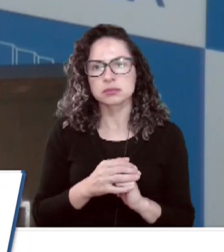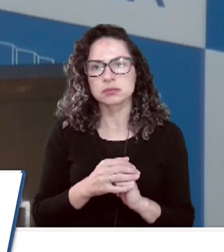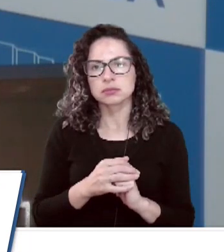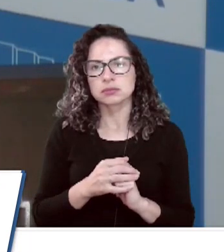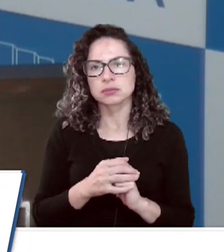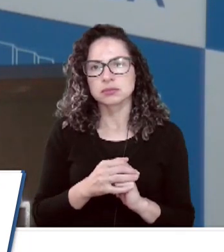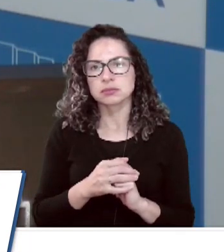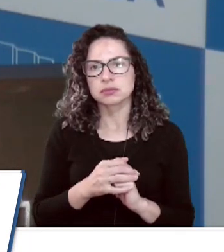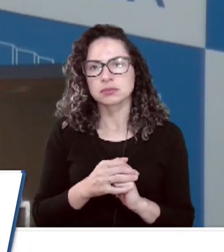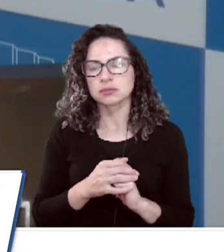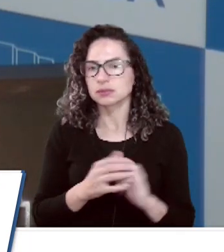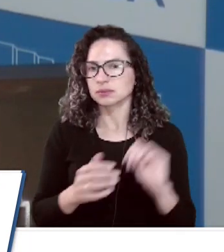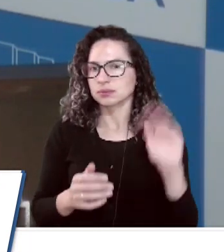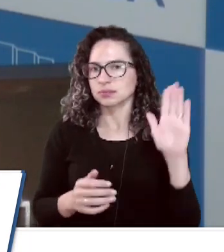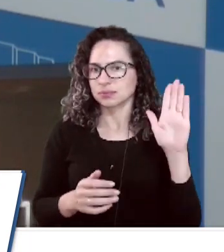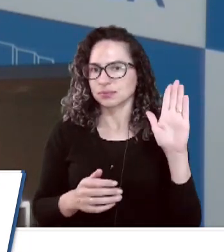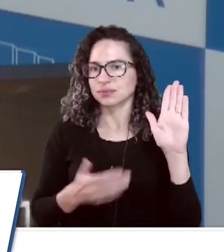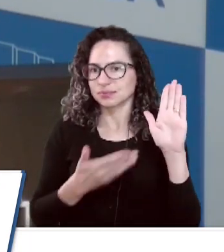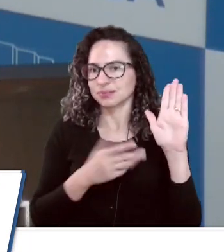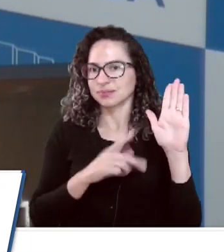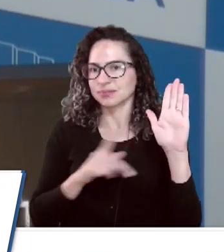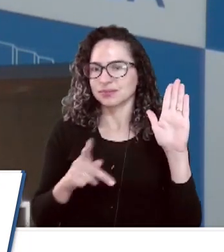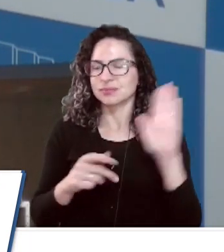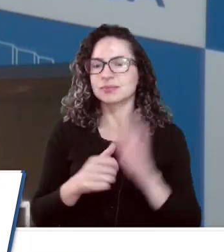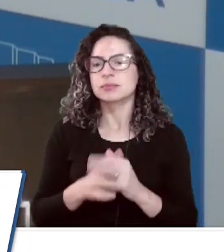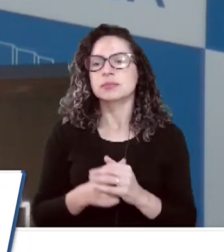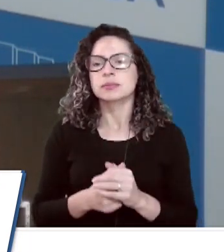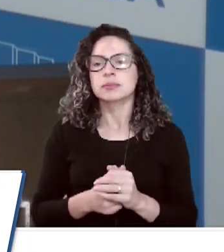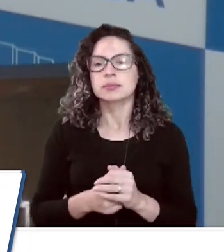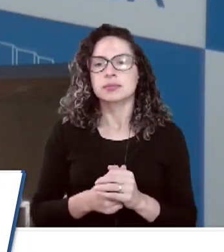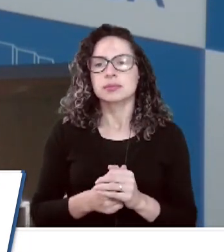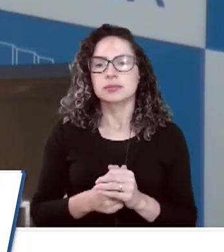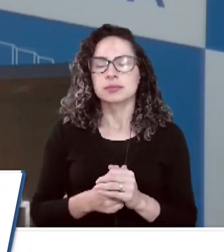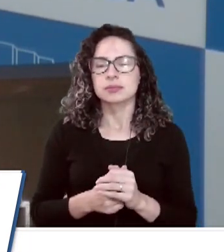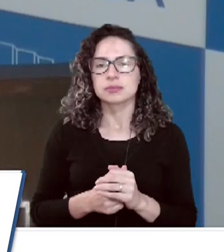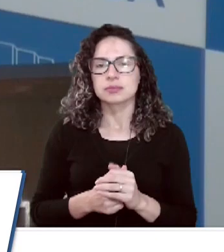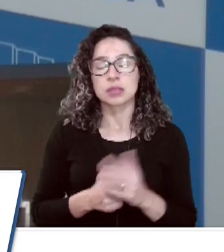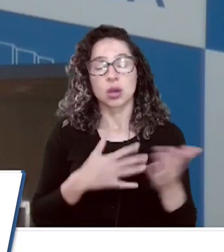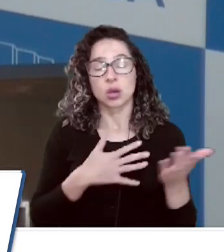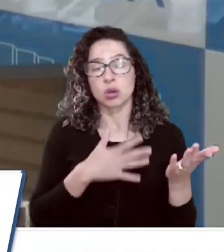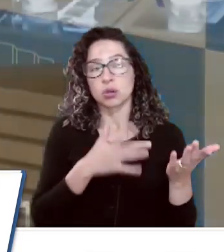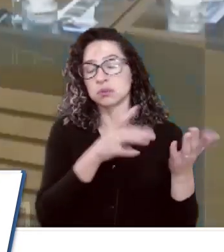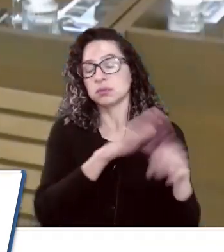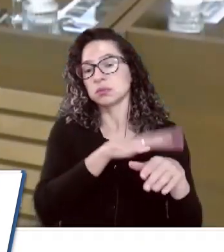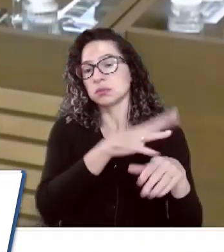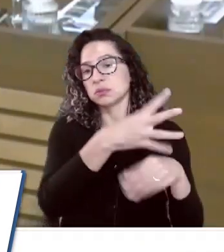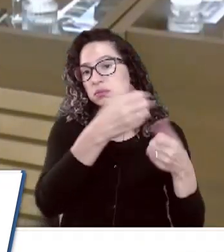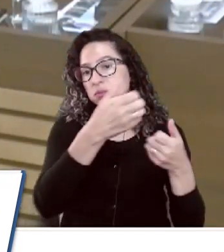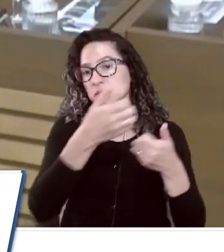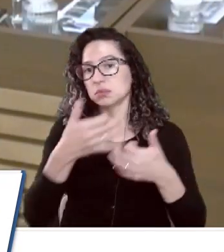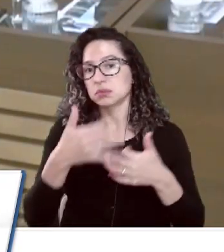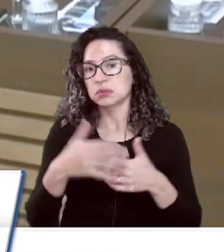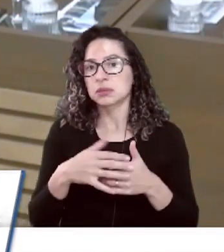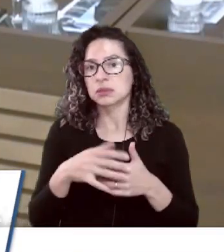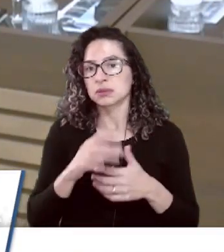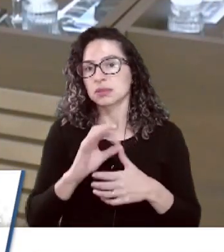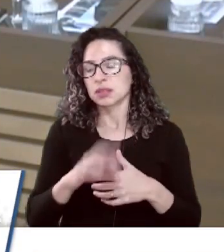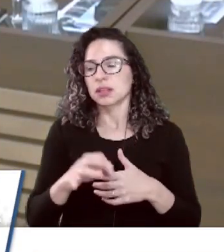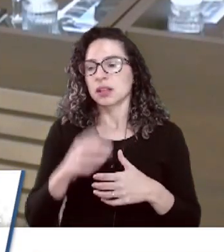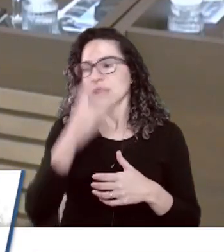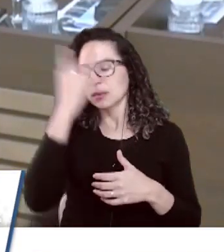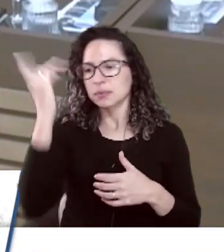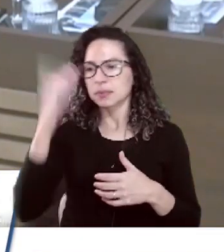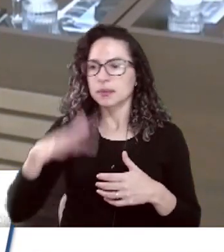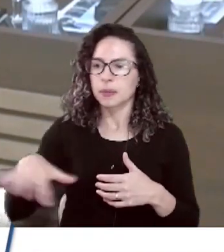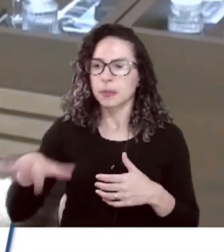aperta, não... excelência. Pois não, presidente. Achei interessante a sua fala, que realmente as pessoas, às vezes,